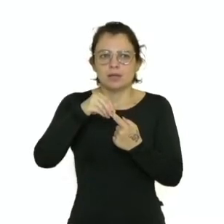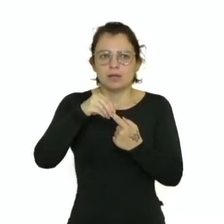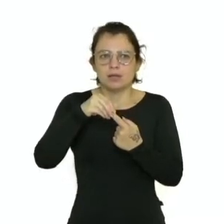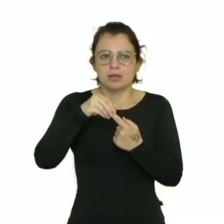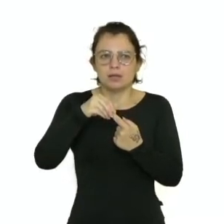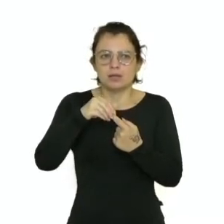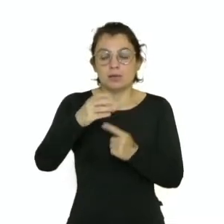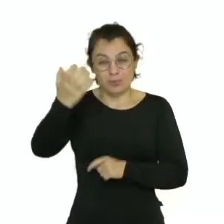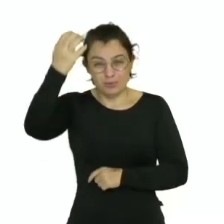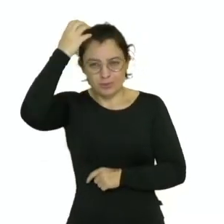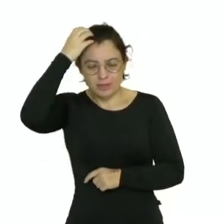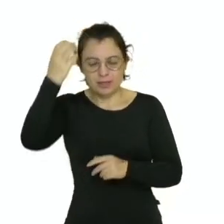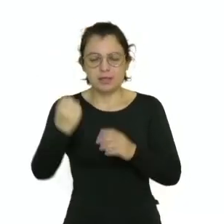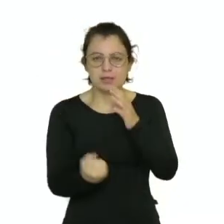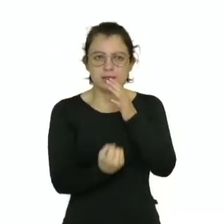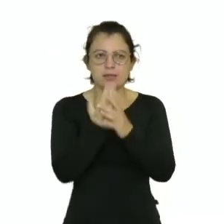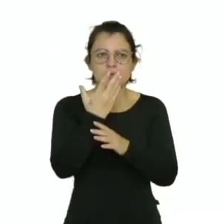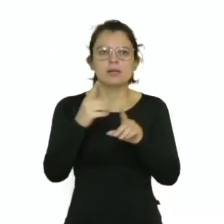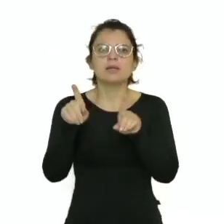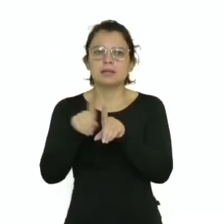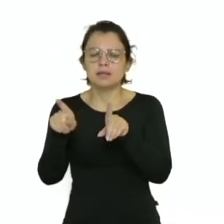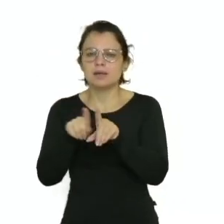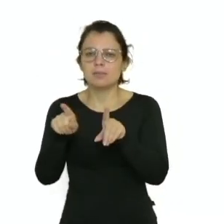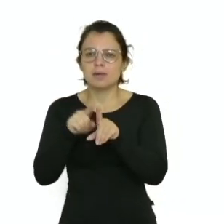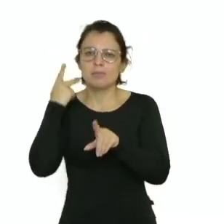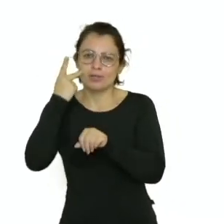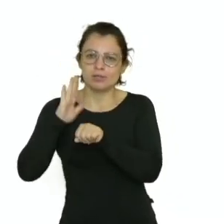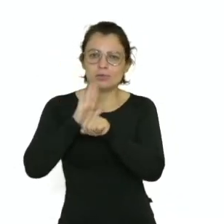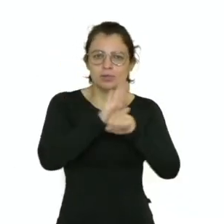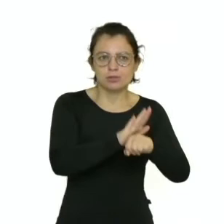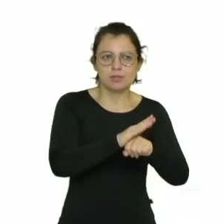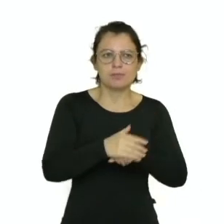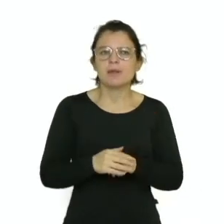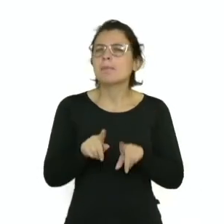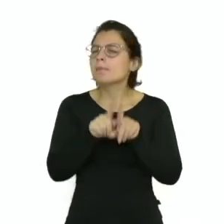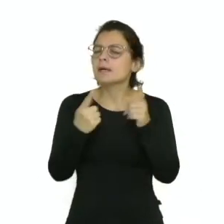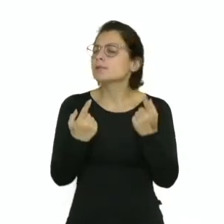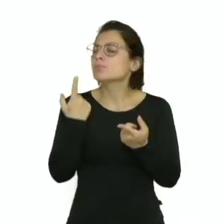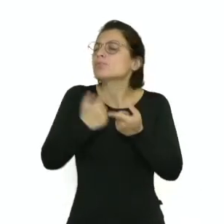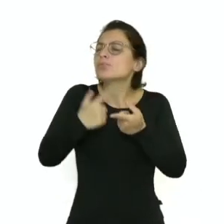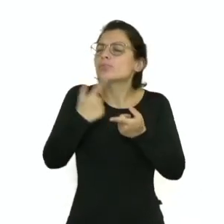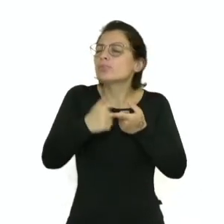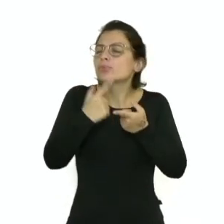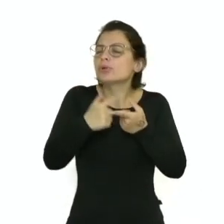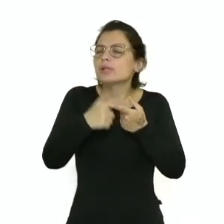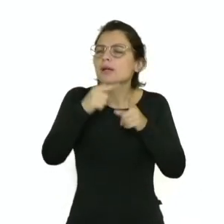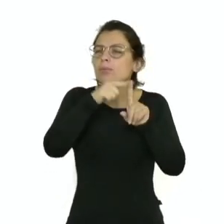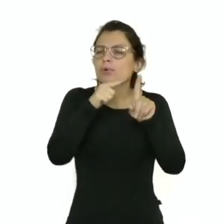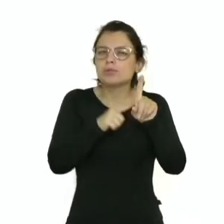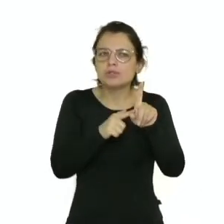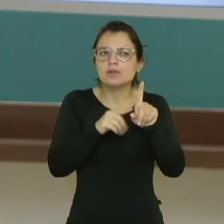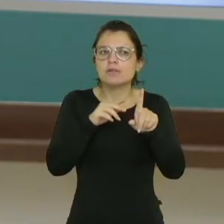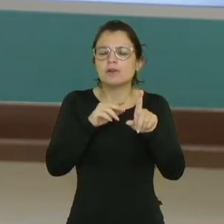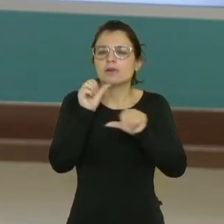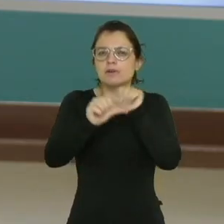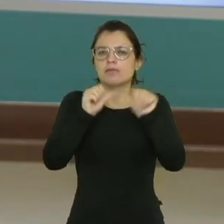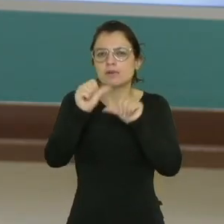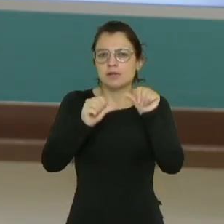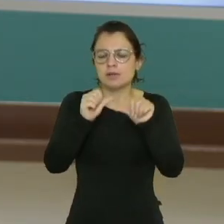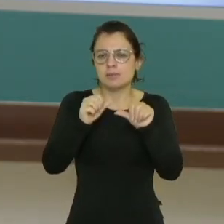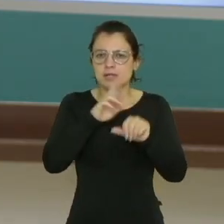pelo rei e teve o apoio do parlamento. Quais foram os motivos que levaram à reforma religiosa na